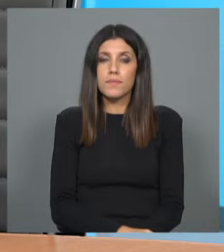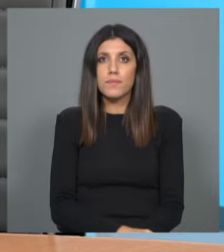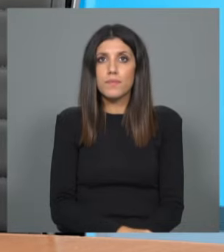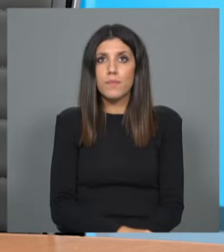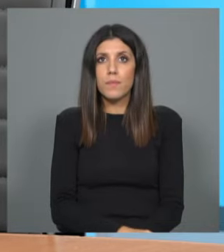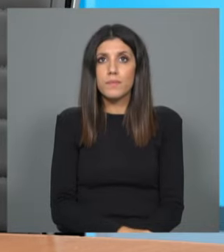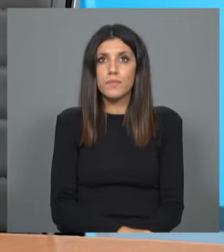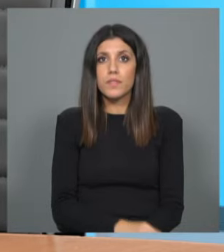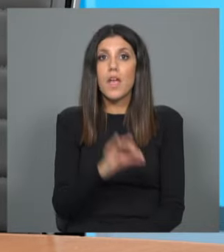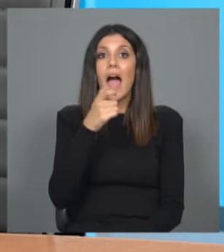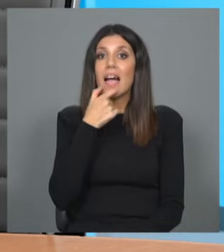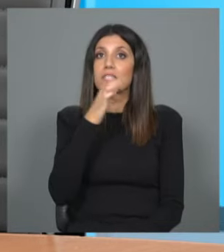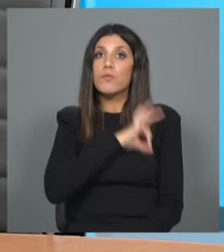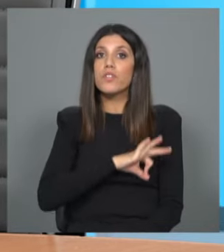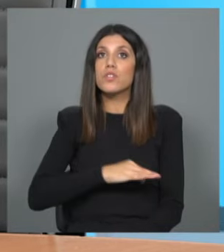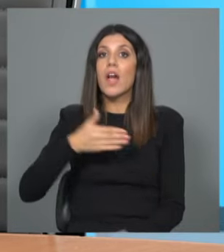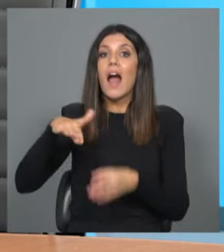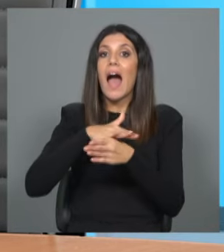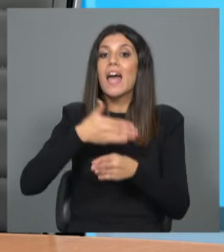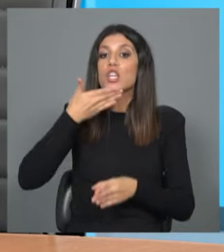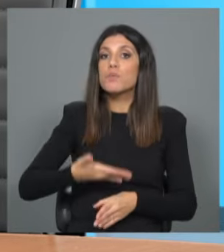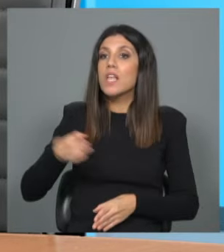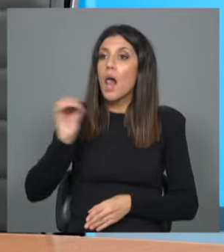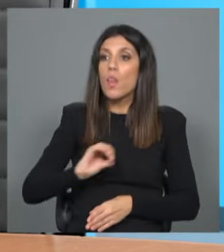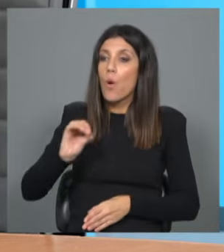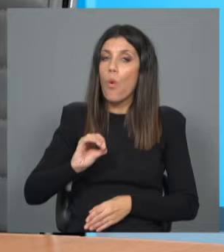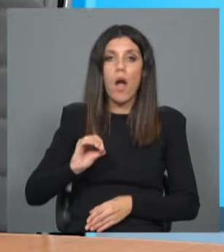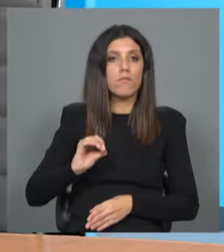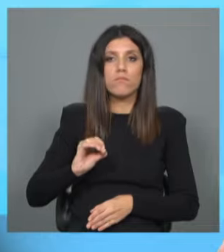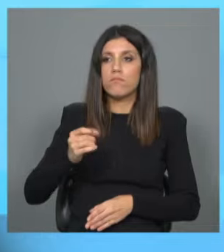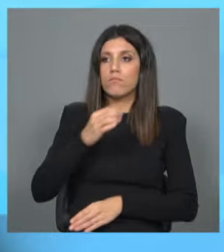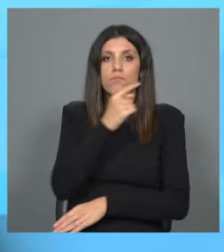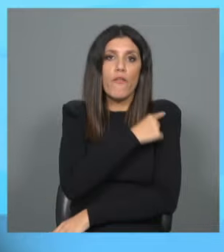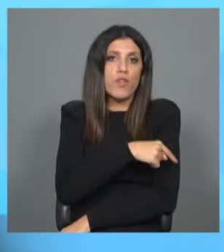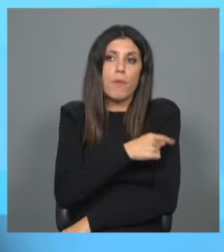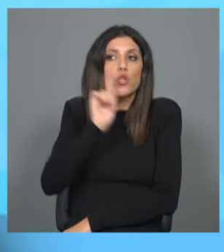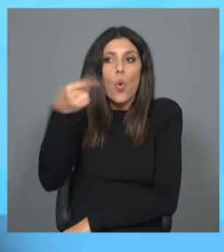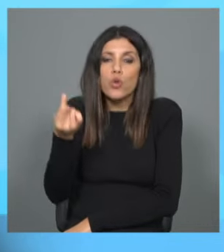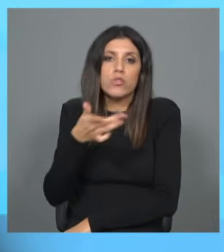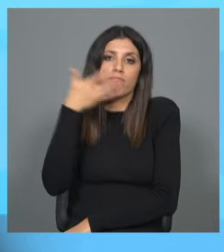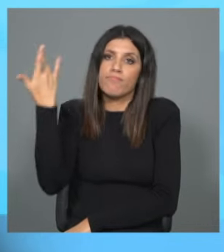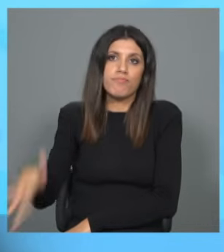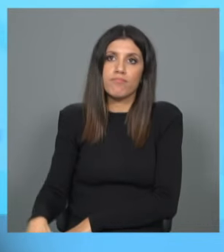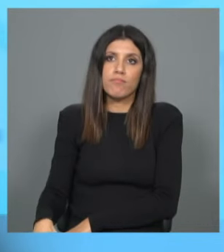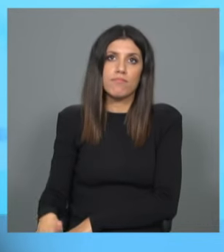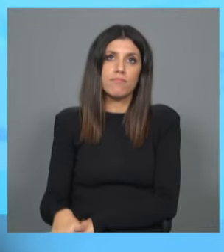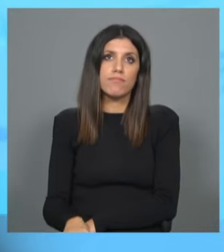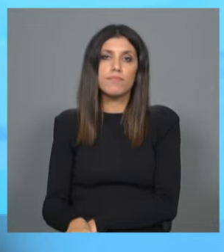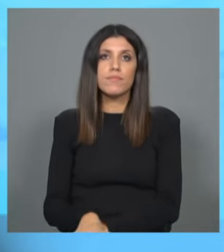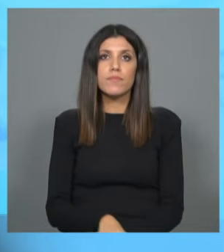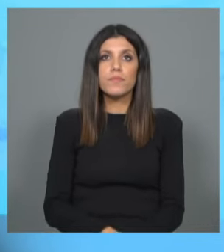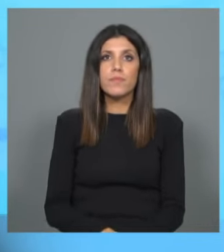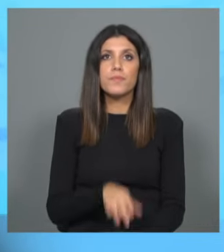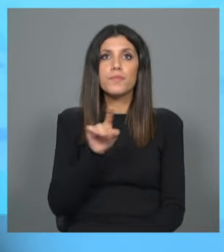por profissionais não especializados nesta área. E já vamos a essas competências essenciais de quem trabalha em cuidados paliativos.